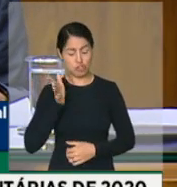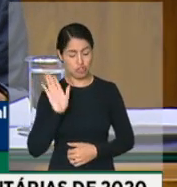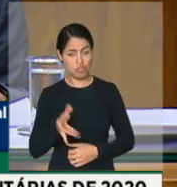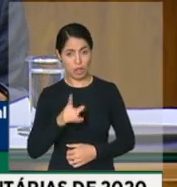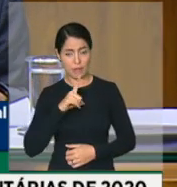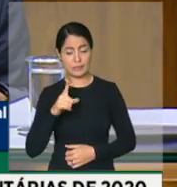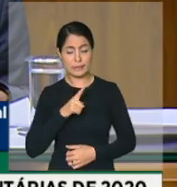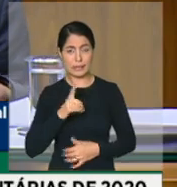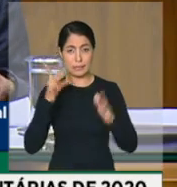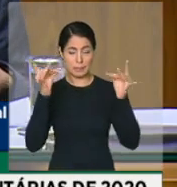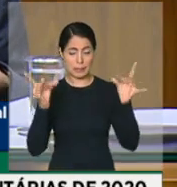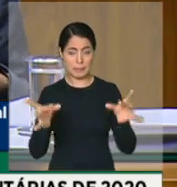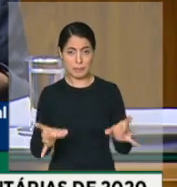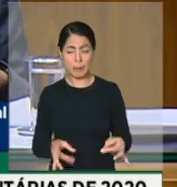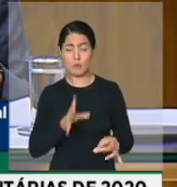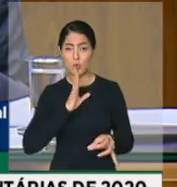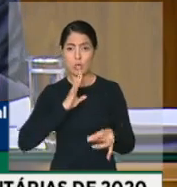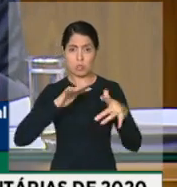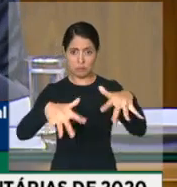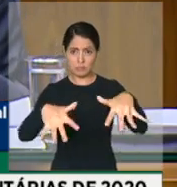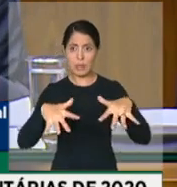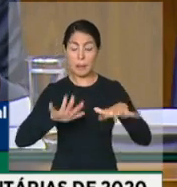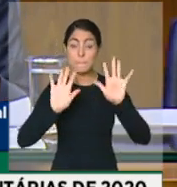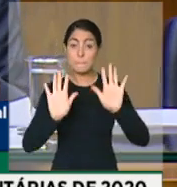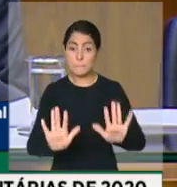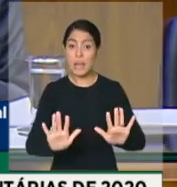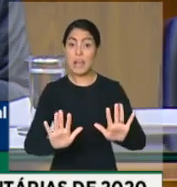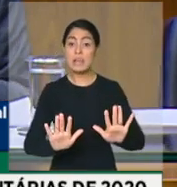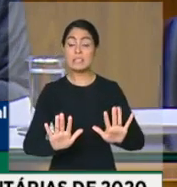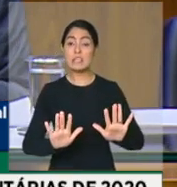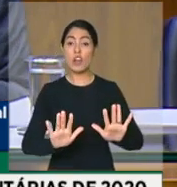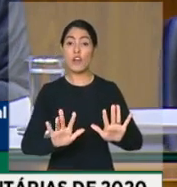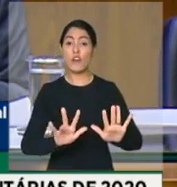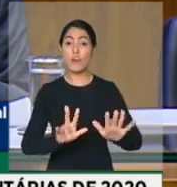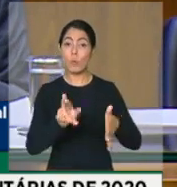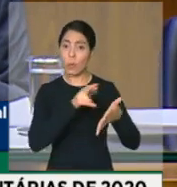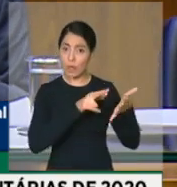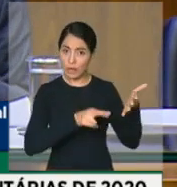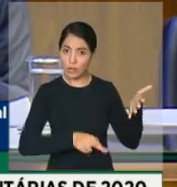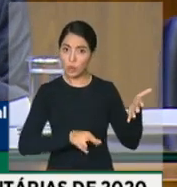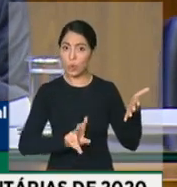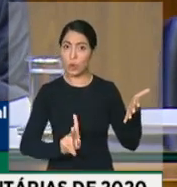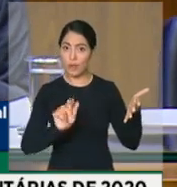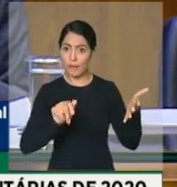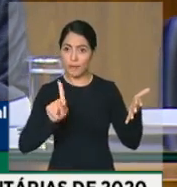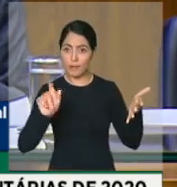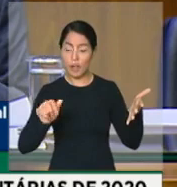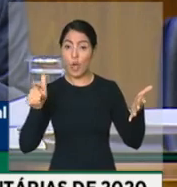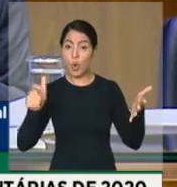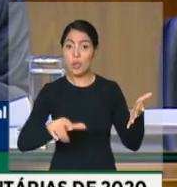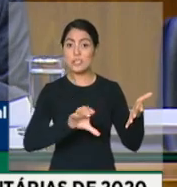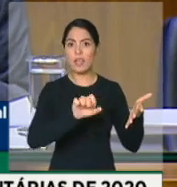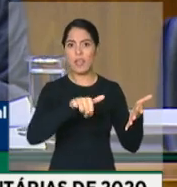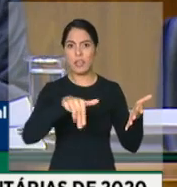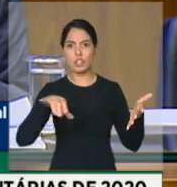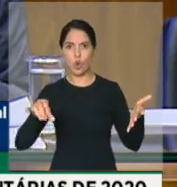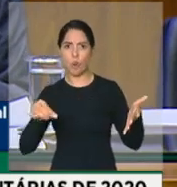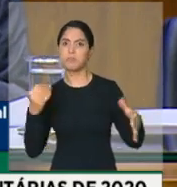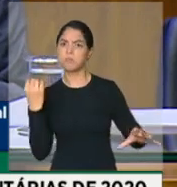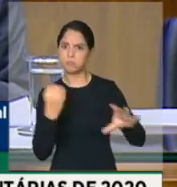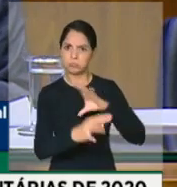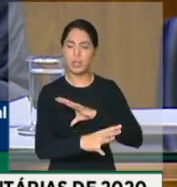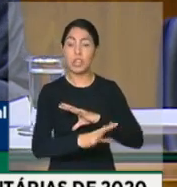plenário. No entanto, a presidência esclarece que o substitutivo foi apresentado pelo relator Cacalhão na CMO, que